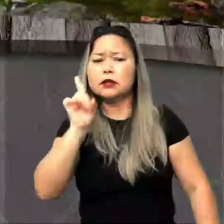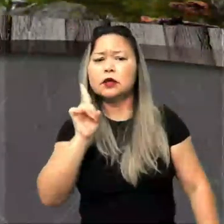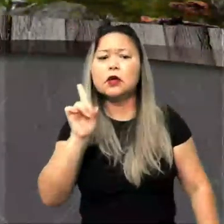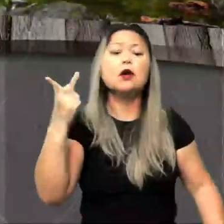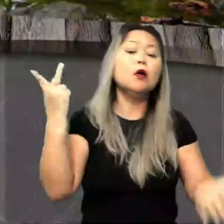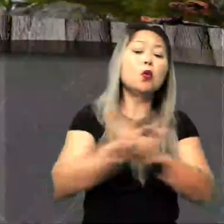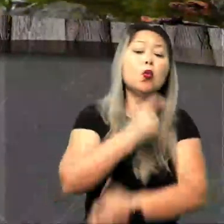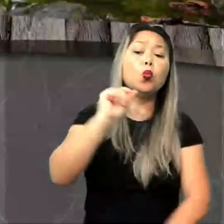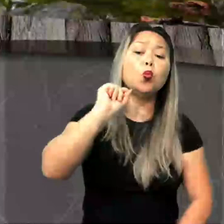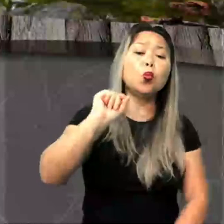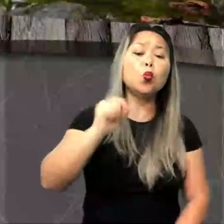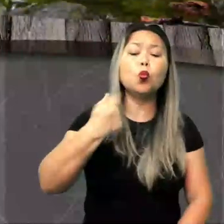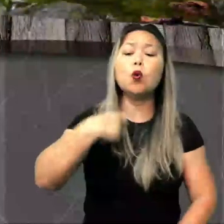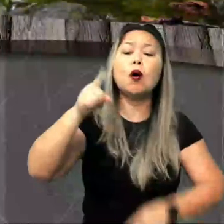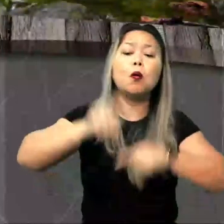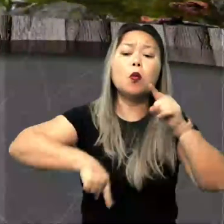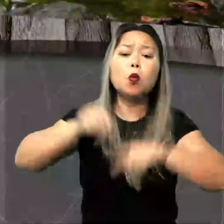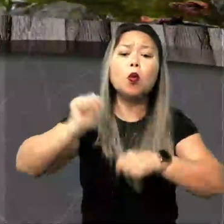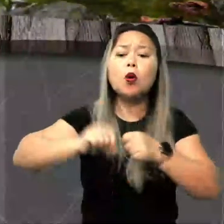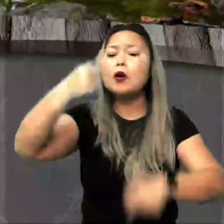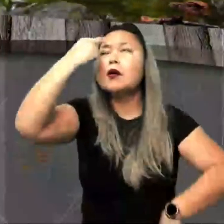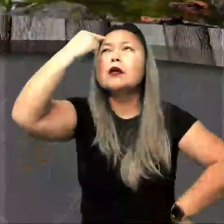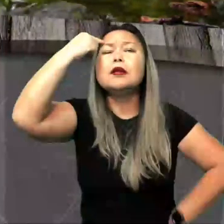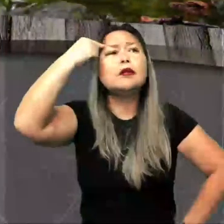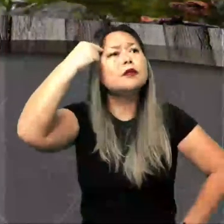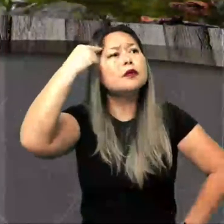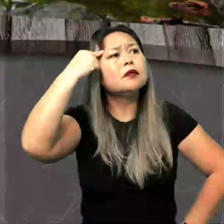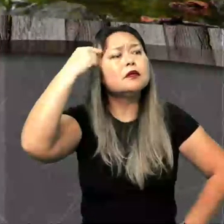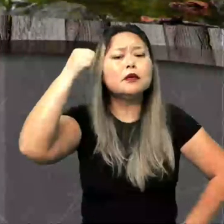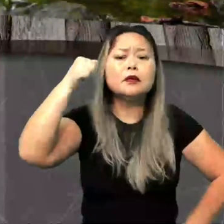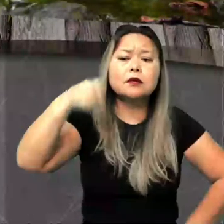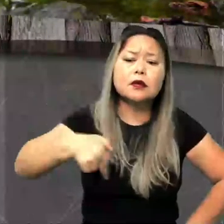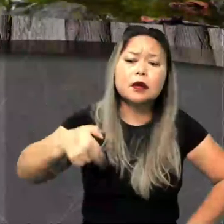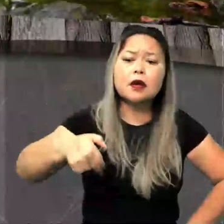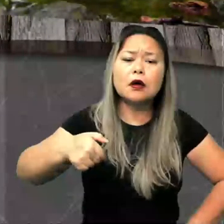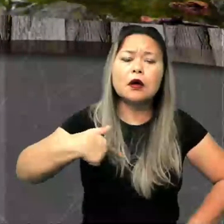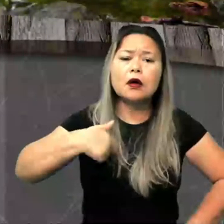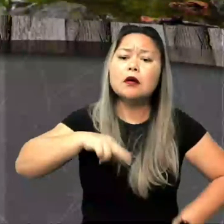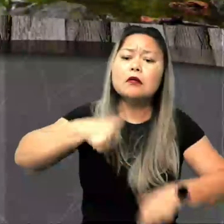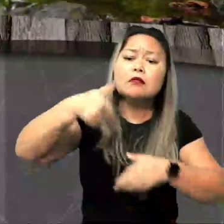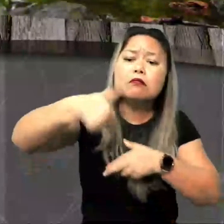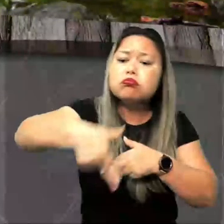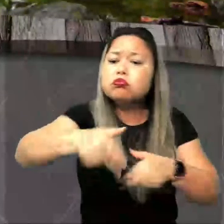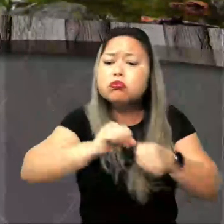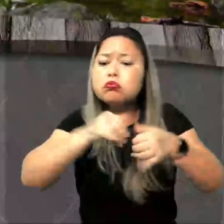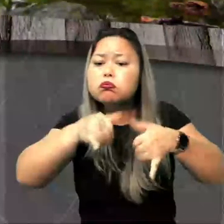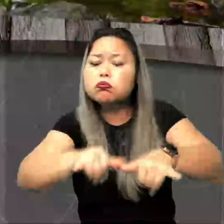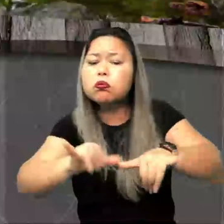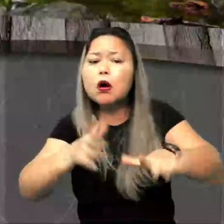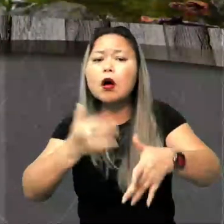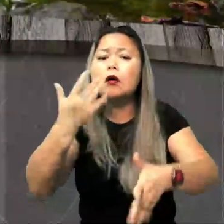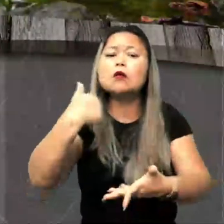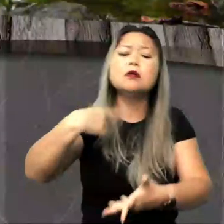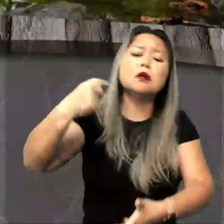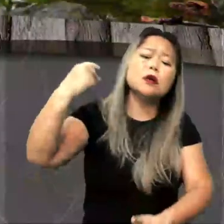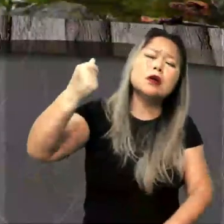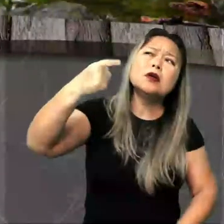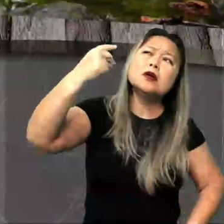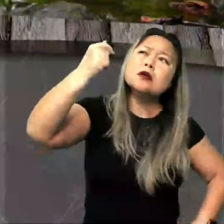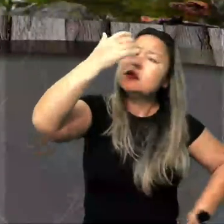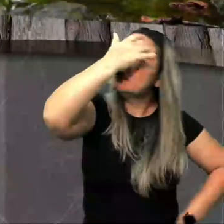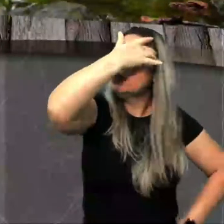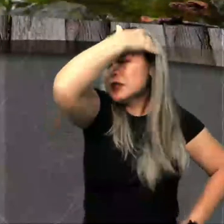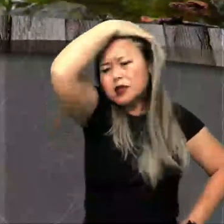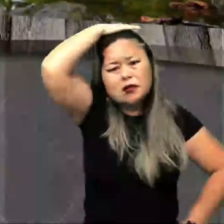O que, que vai acontecer? Você precisa de um produto, você lembrou de um produto, vai pisar no supermercado, só que você sabe que o produto está lá